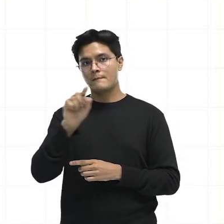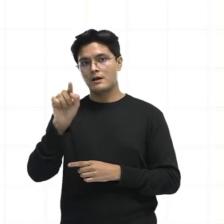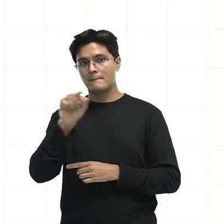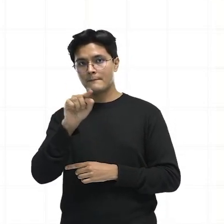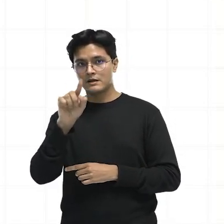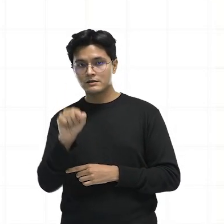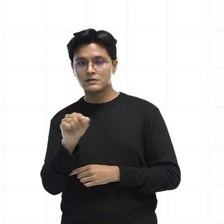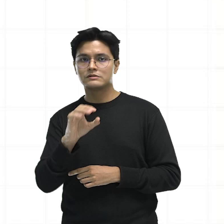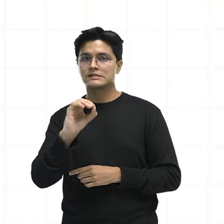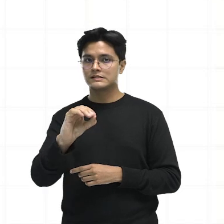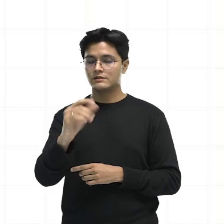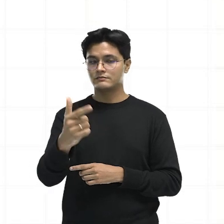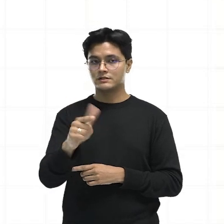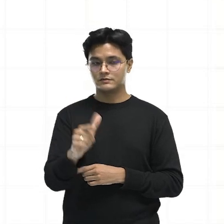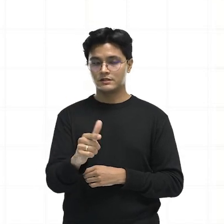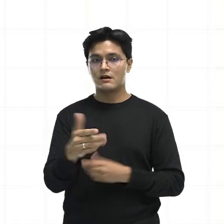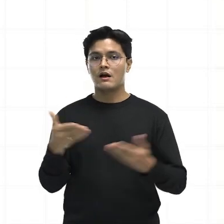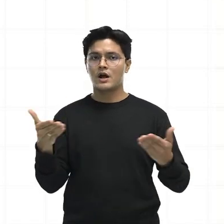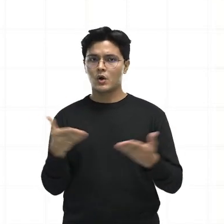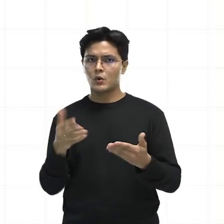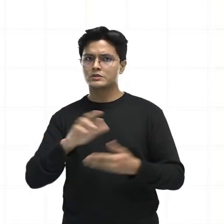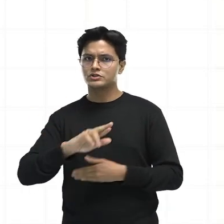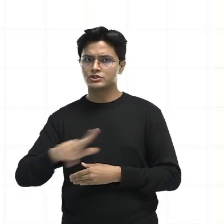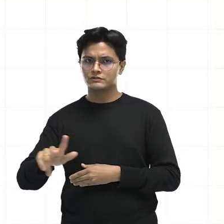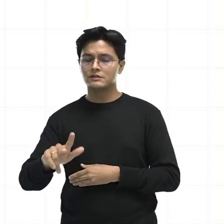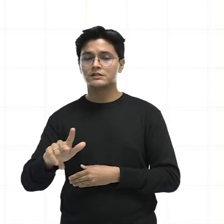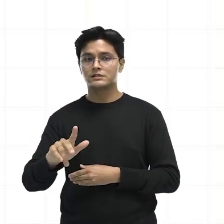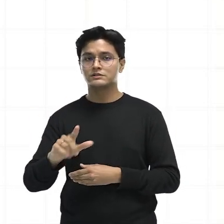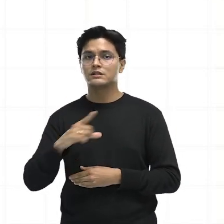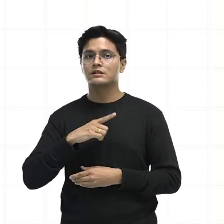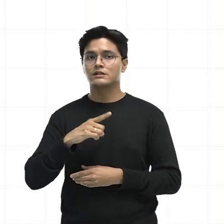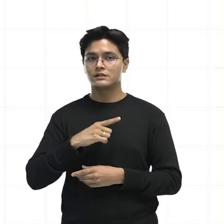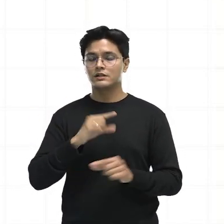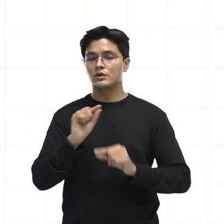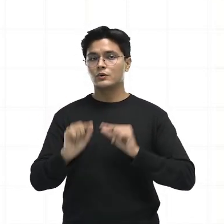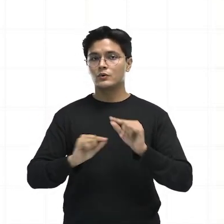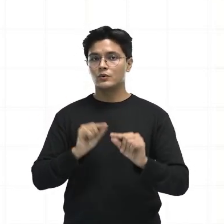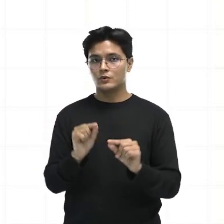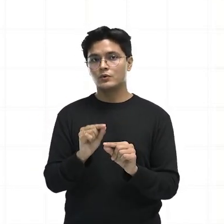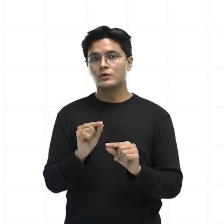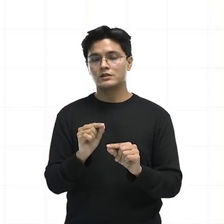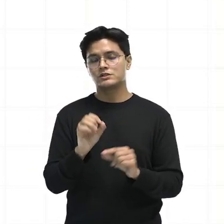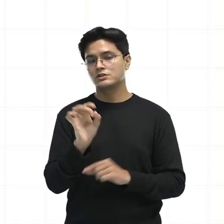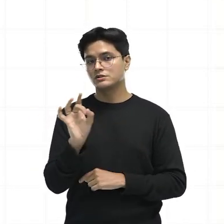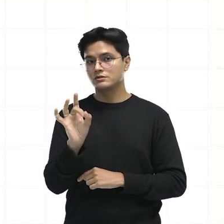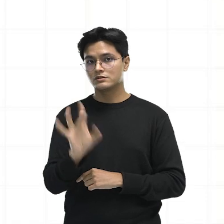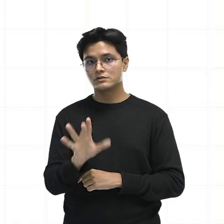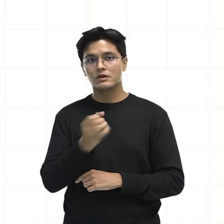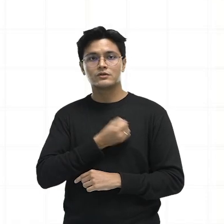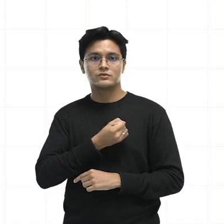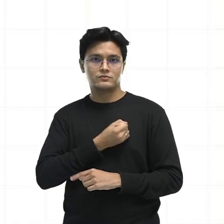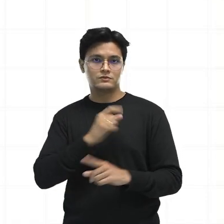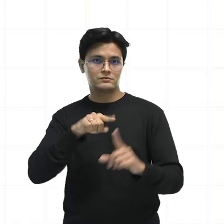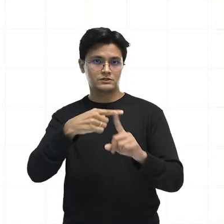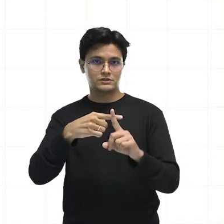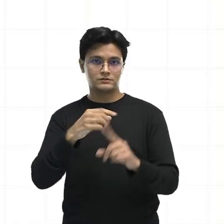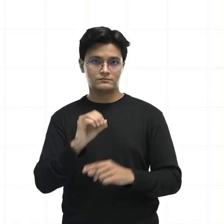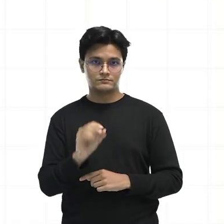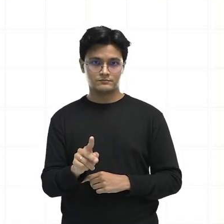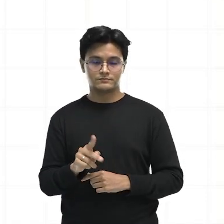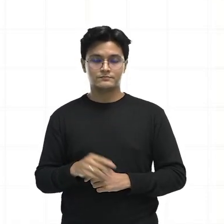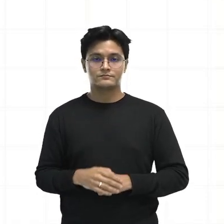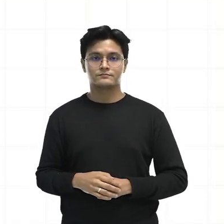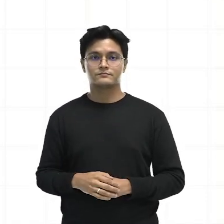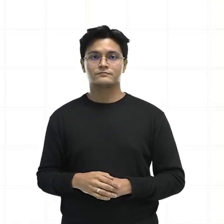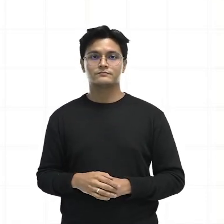zero. Nesse caso aqui, ó, eu tenho os números somente positivos, tá bom? Aí